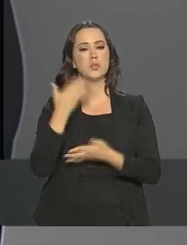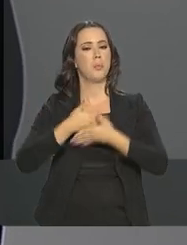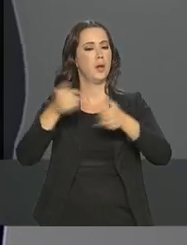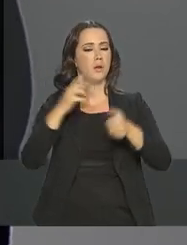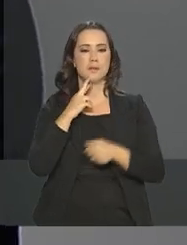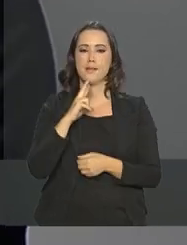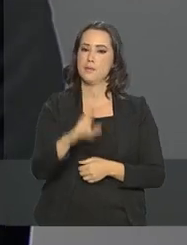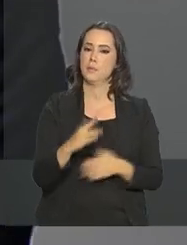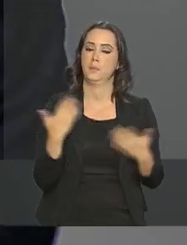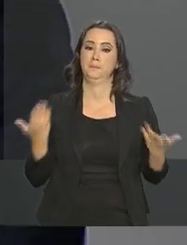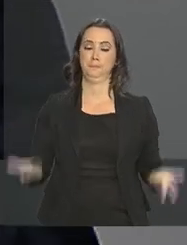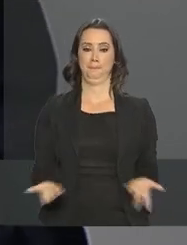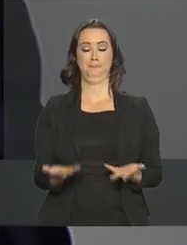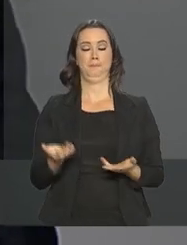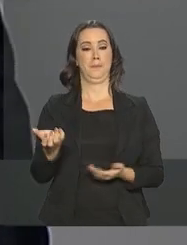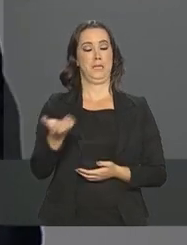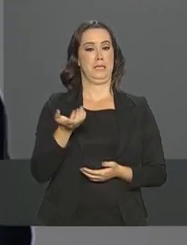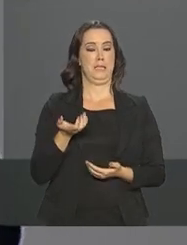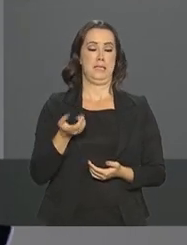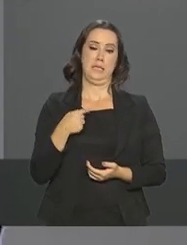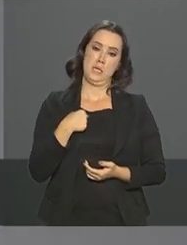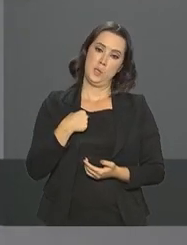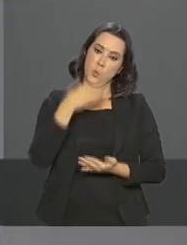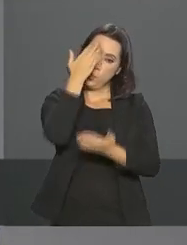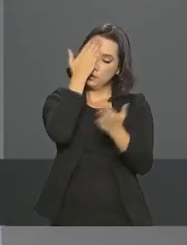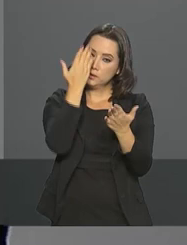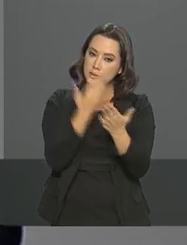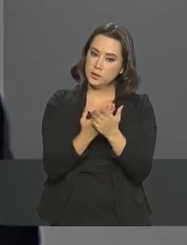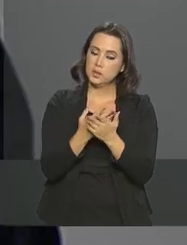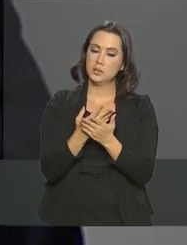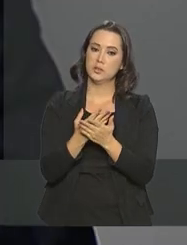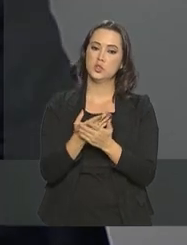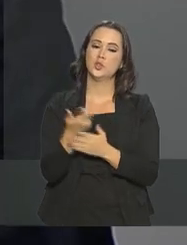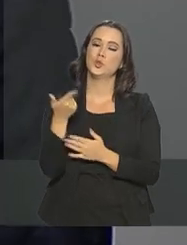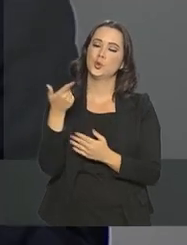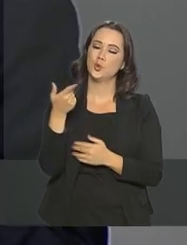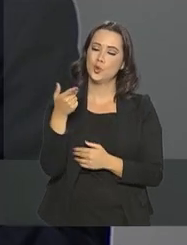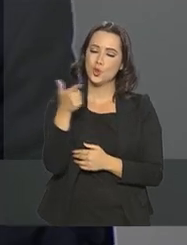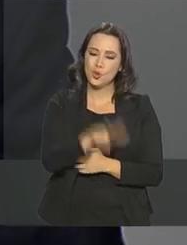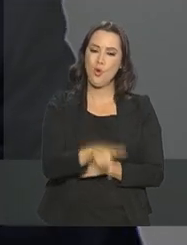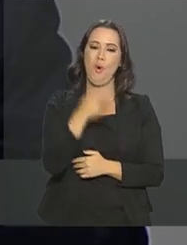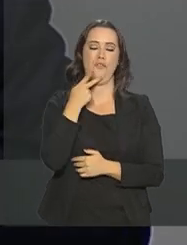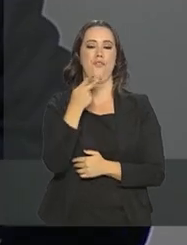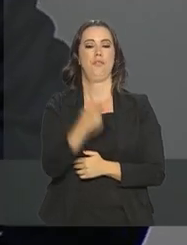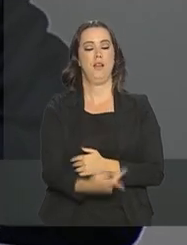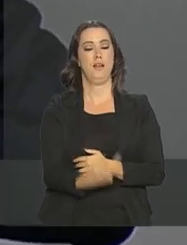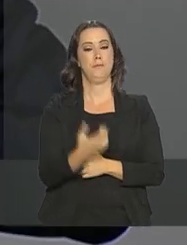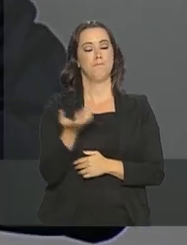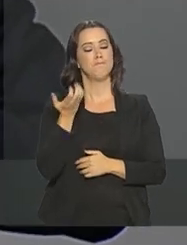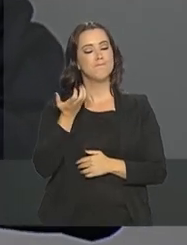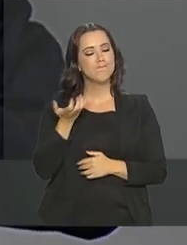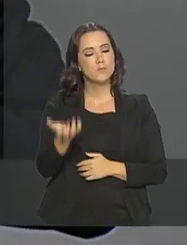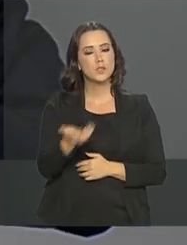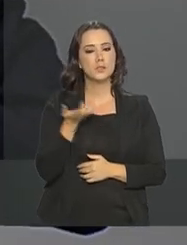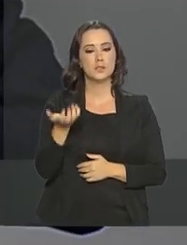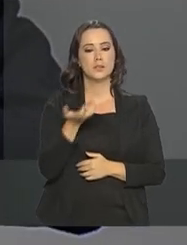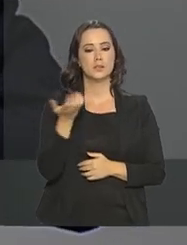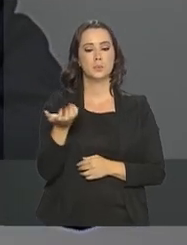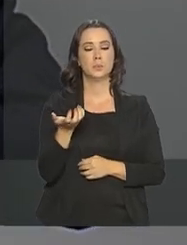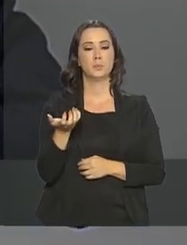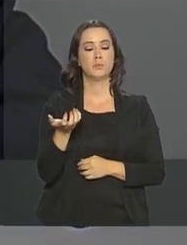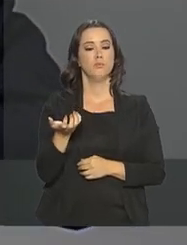resultados então eu creio que esta é por isso que eu digo mais uma vez que eu quero ver o